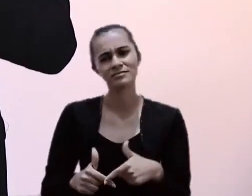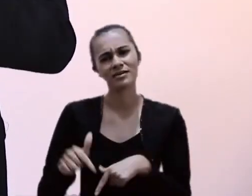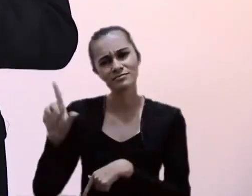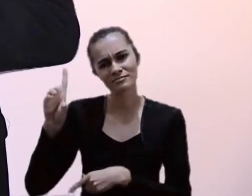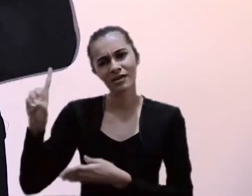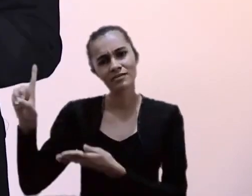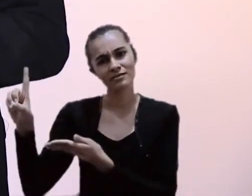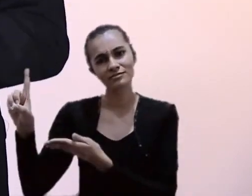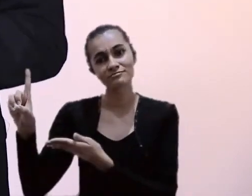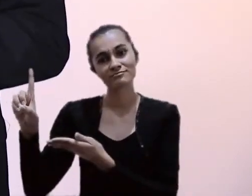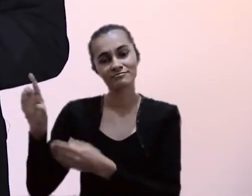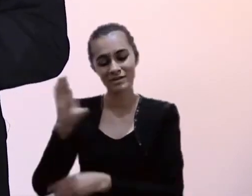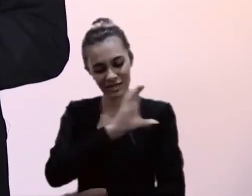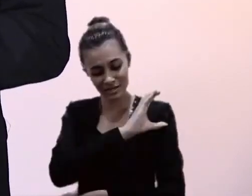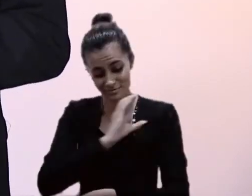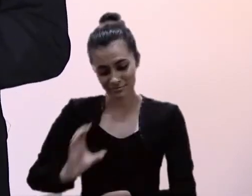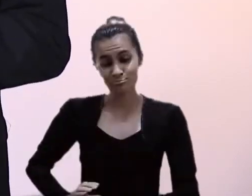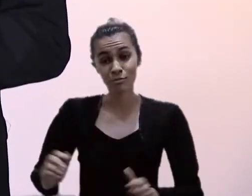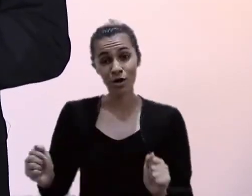se forma em nós.